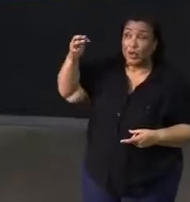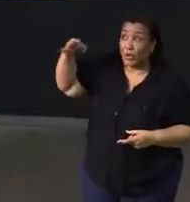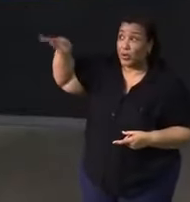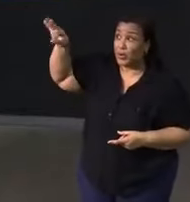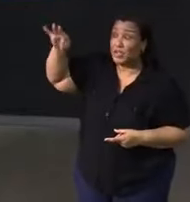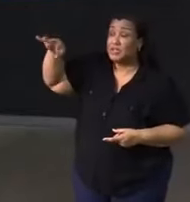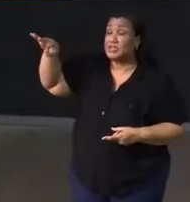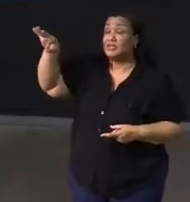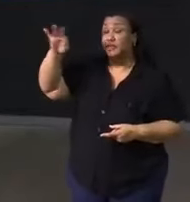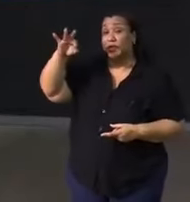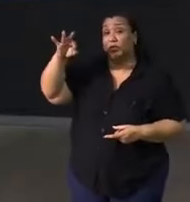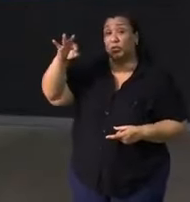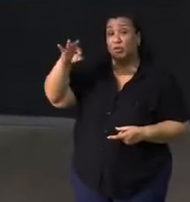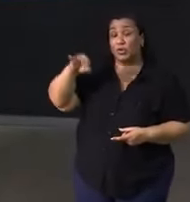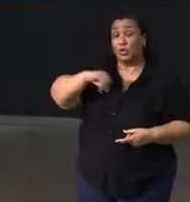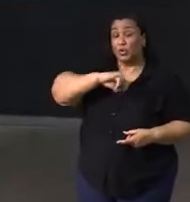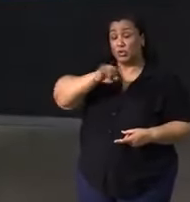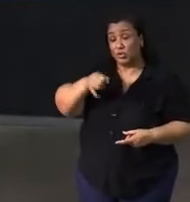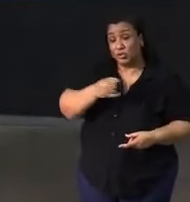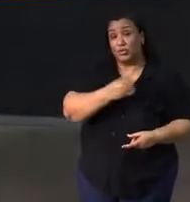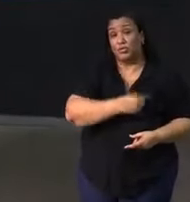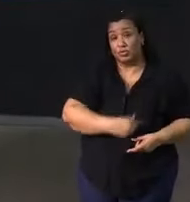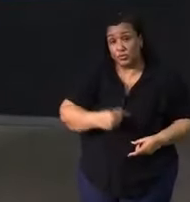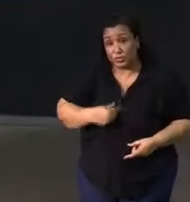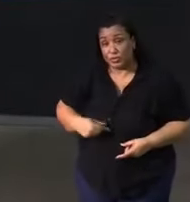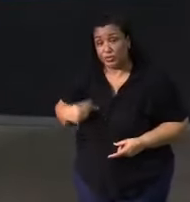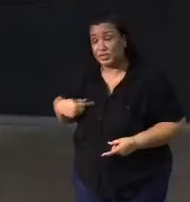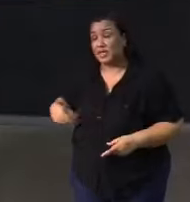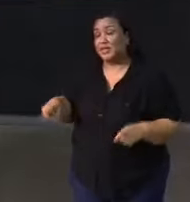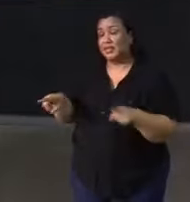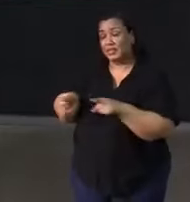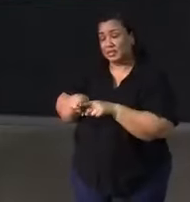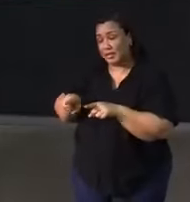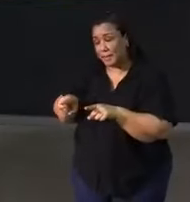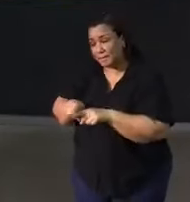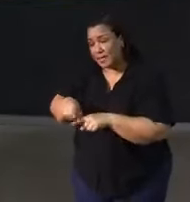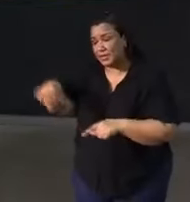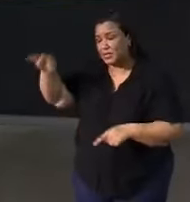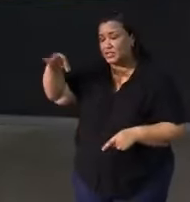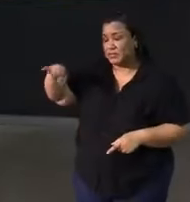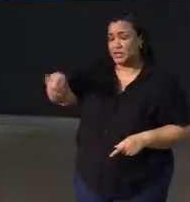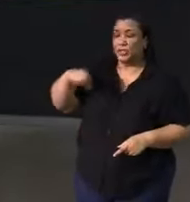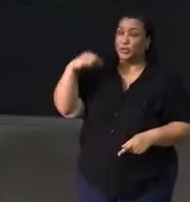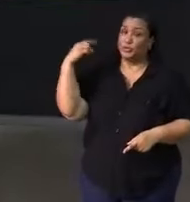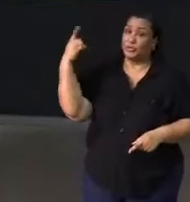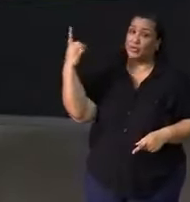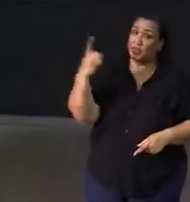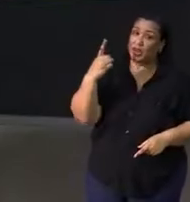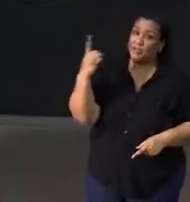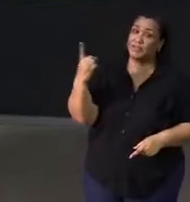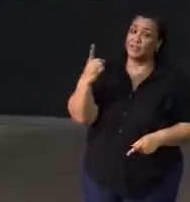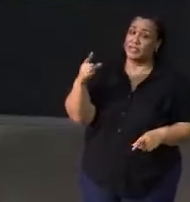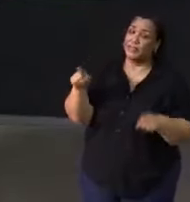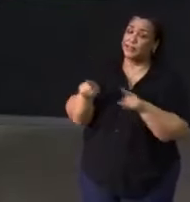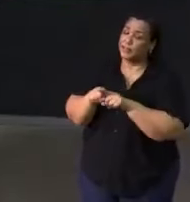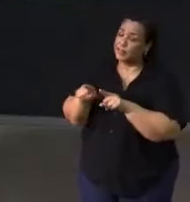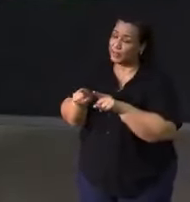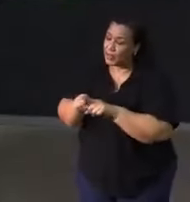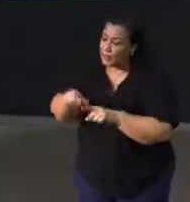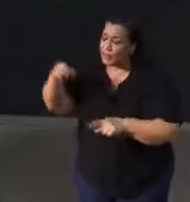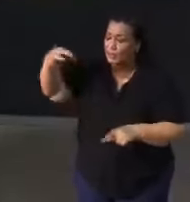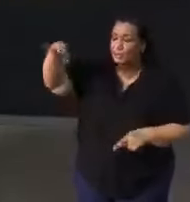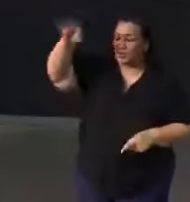mesmo Espírito que estava sobre Davi, é o mesmo Espírito que está